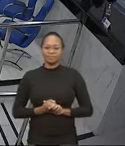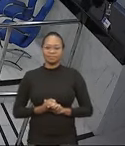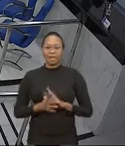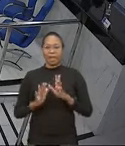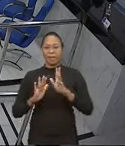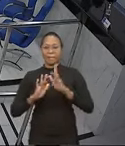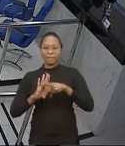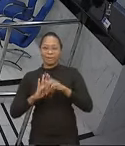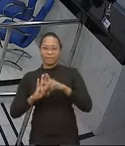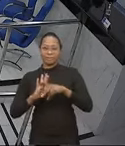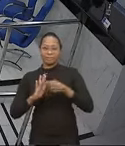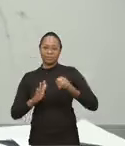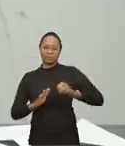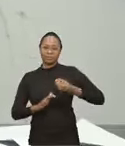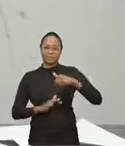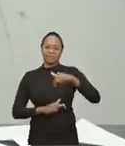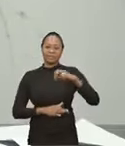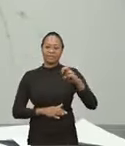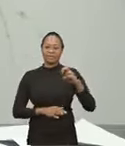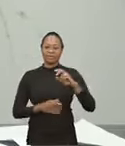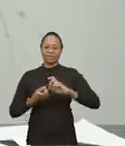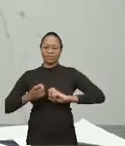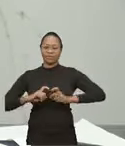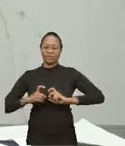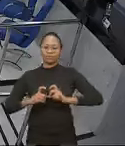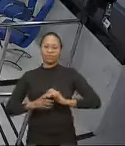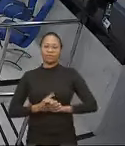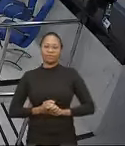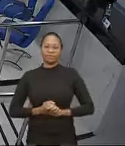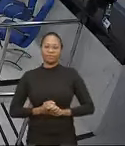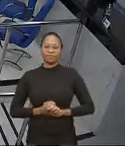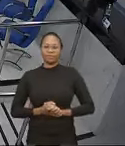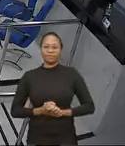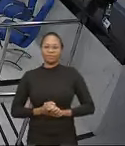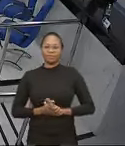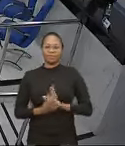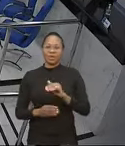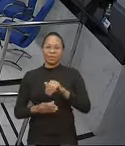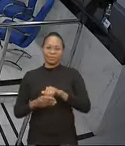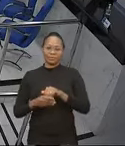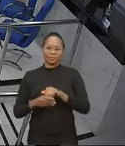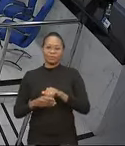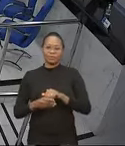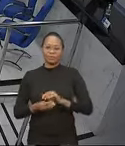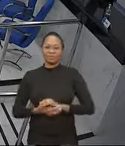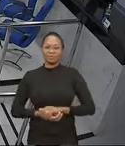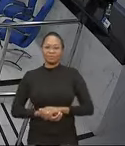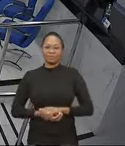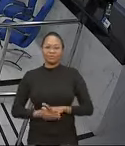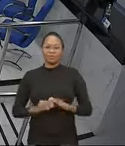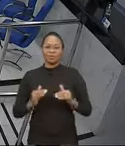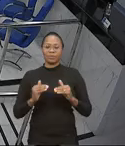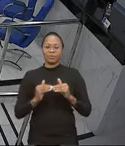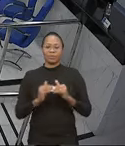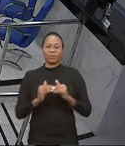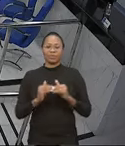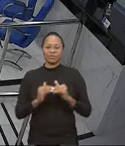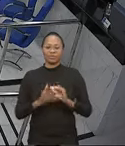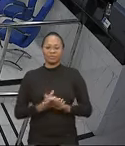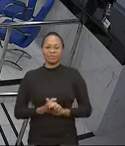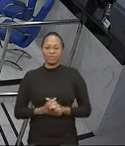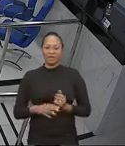Projeto de lei de número 075 em discussão. Em votação. Em ordem permaneça como